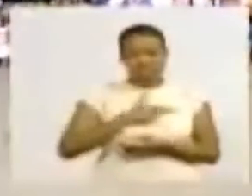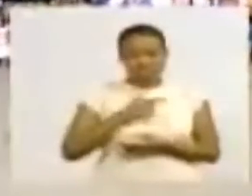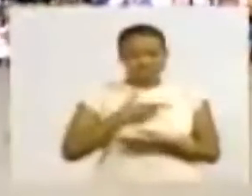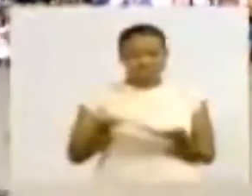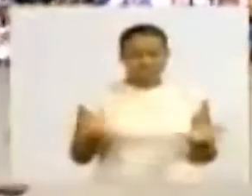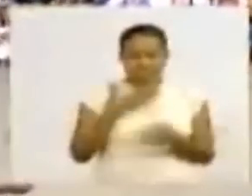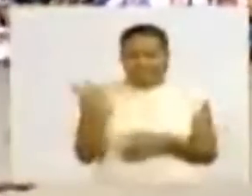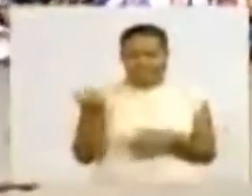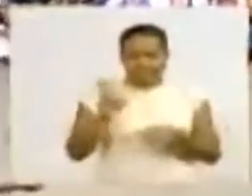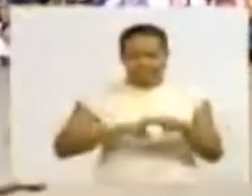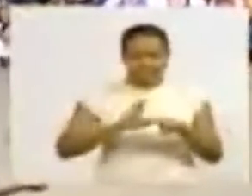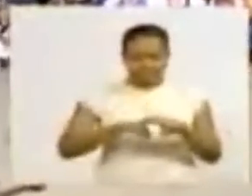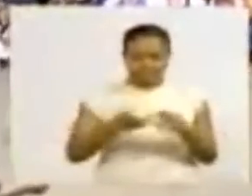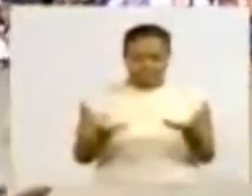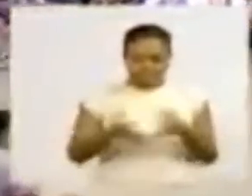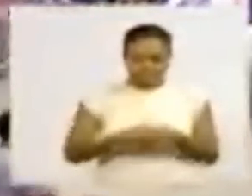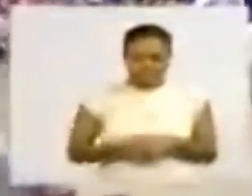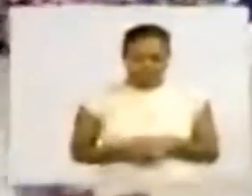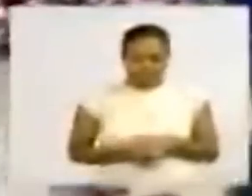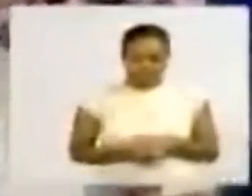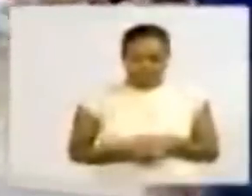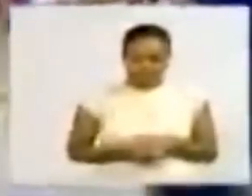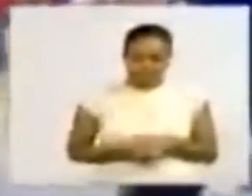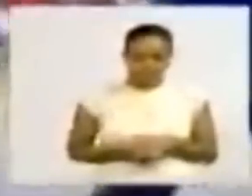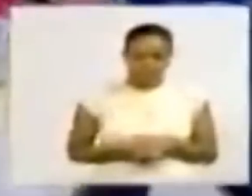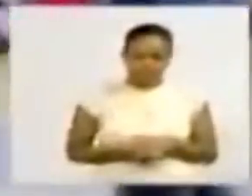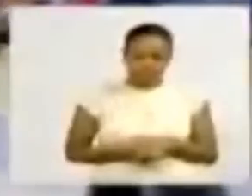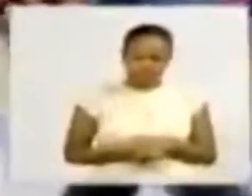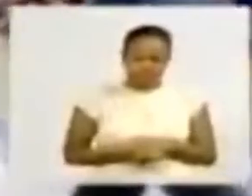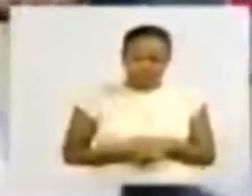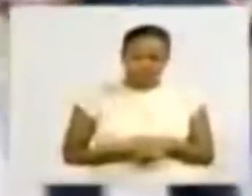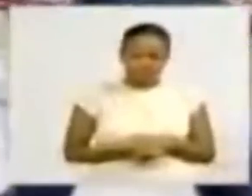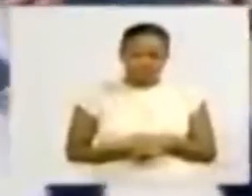Aí melhor acomodá-los aqui. Senta bonitinho aí.